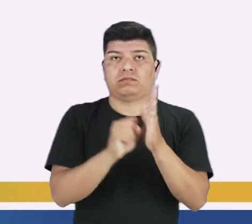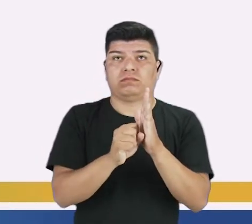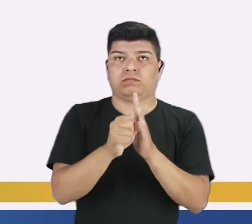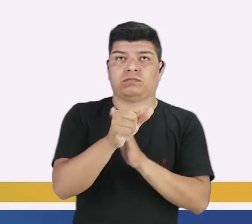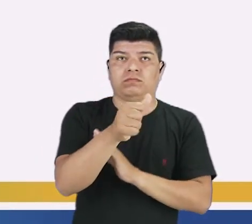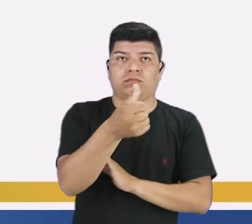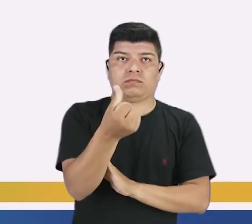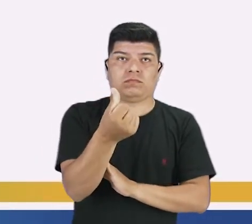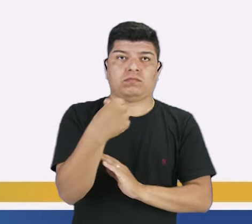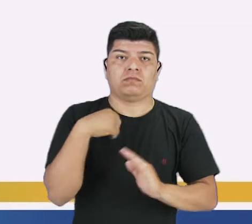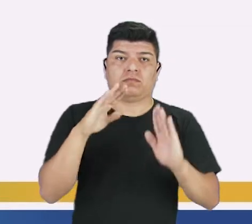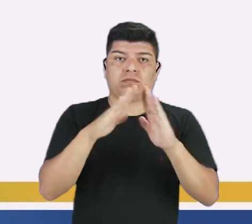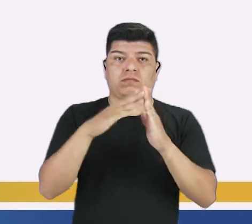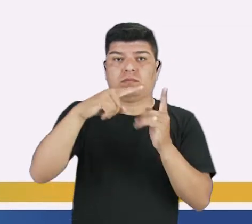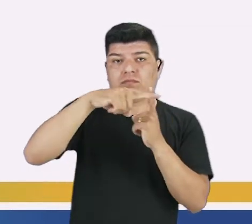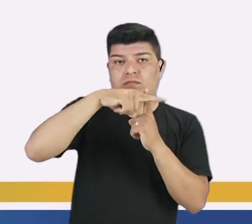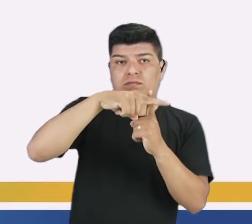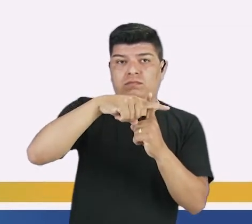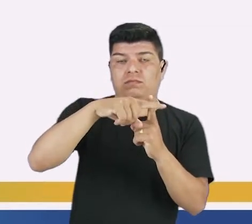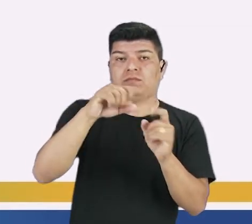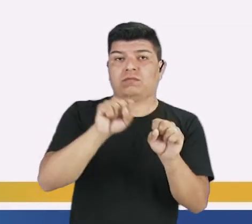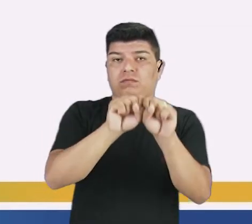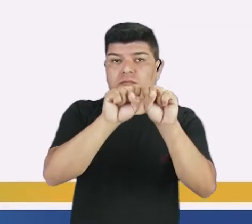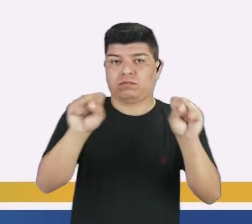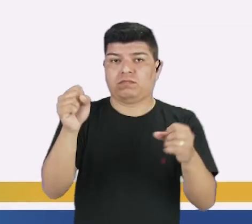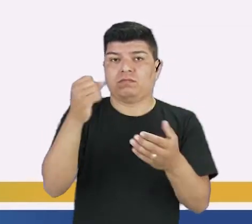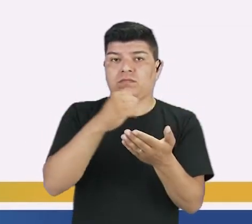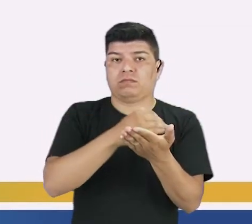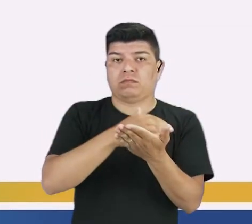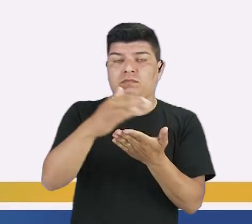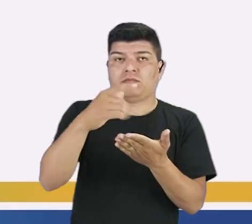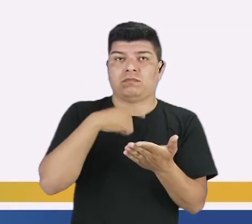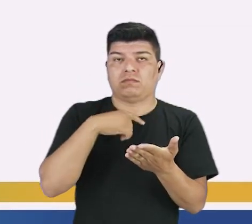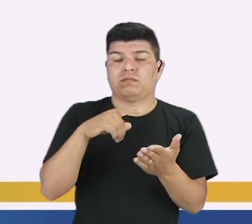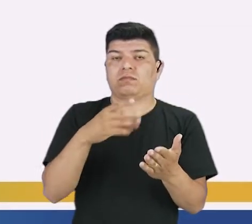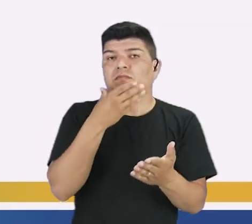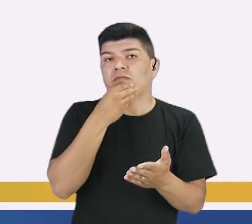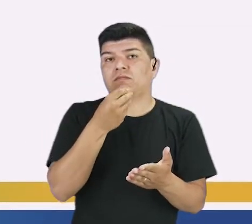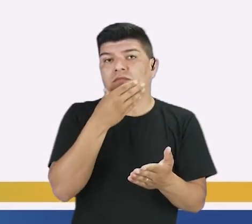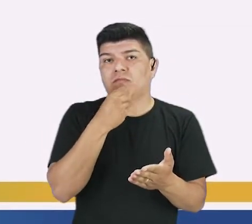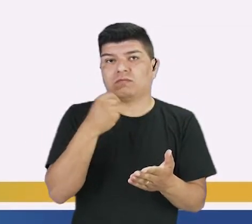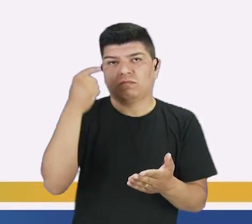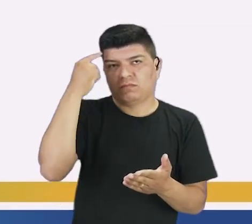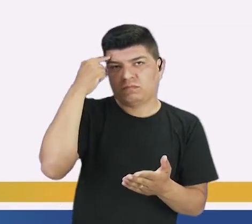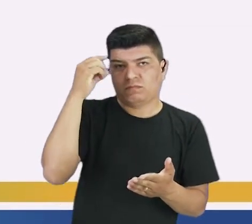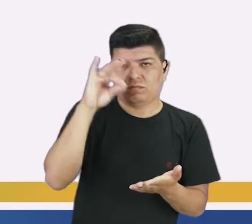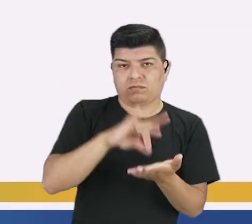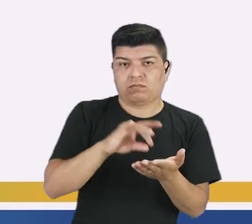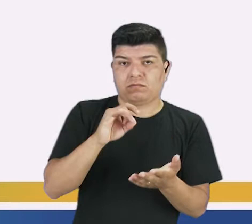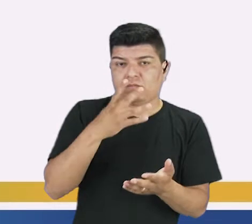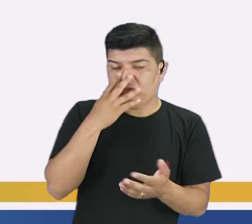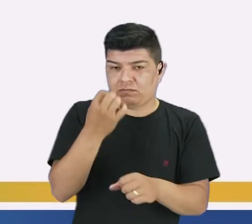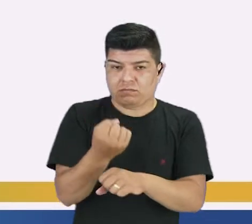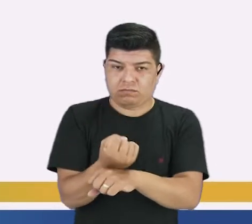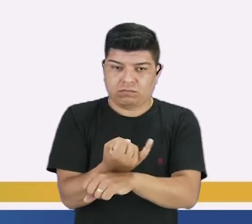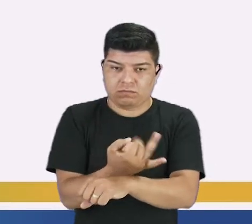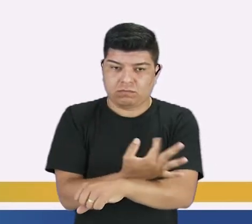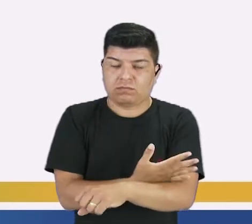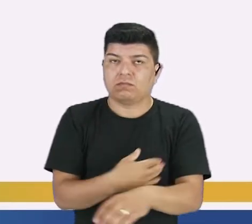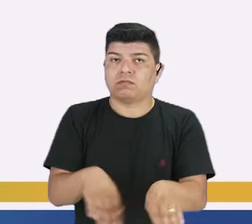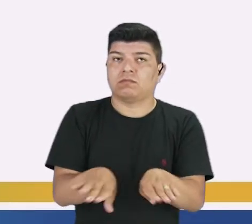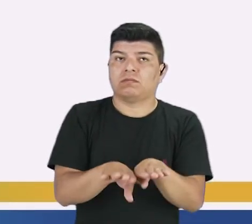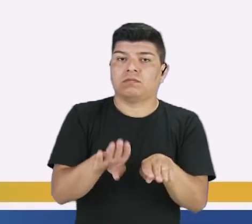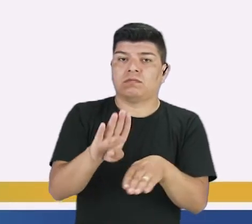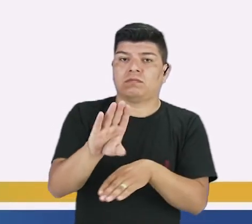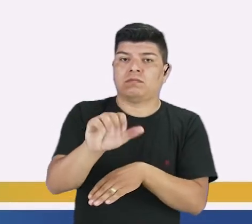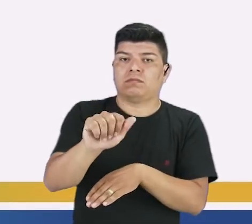nesse sistema porque quer pegar um pouco do homem que estava indo muito para a razão e trazer para a emoção. Então, o